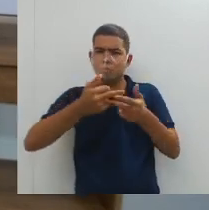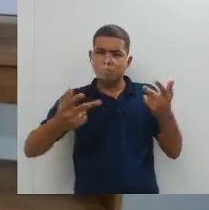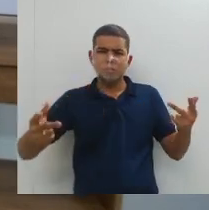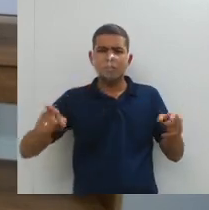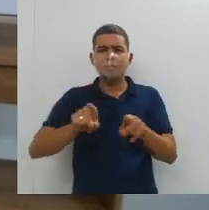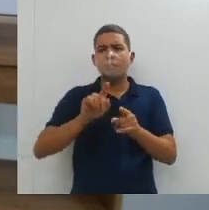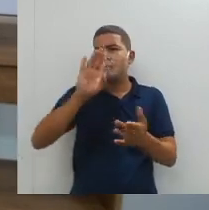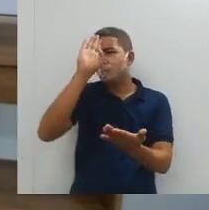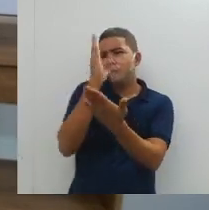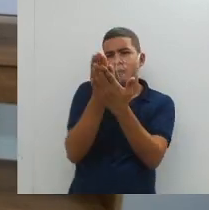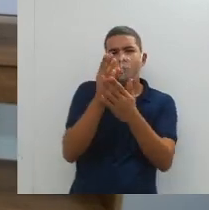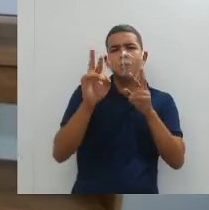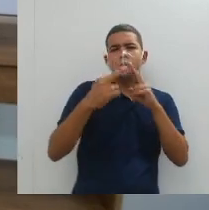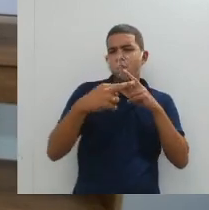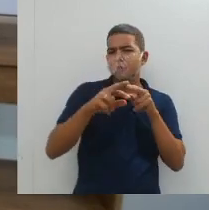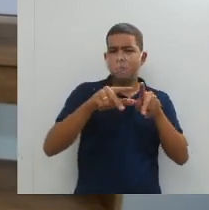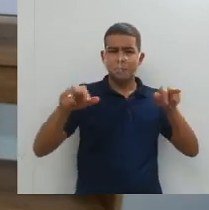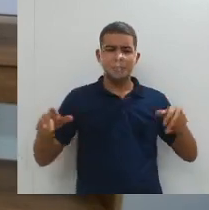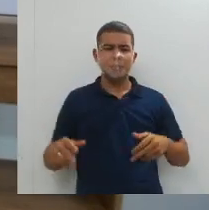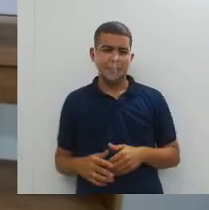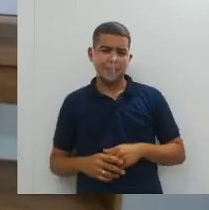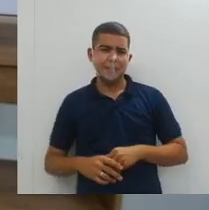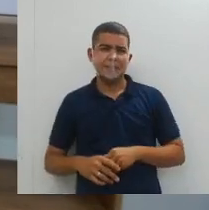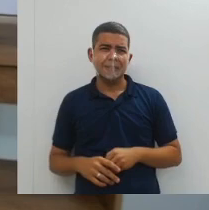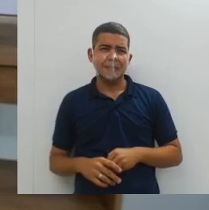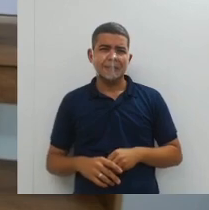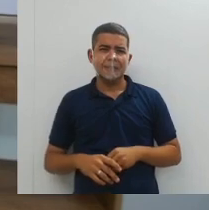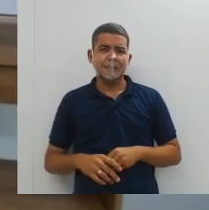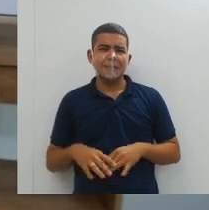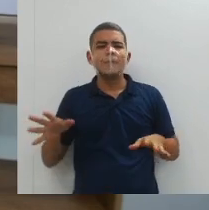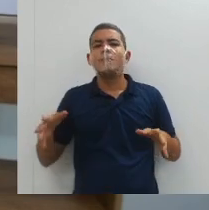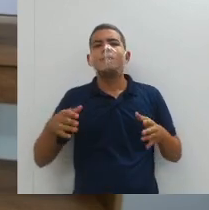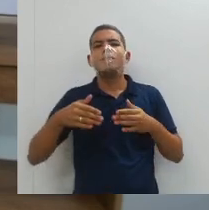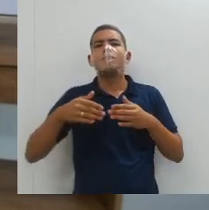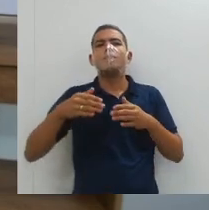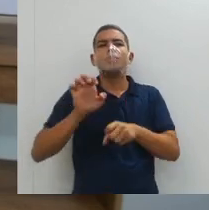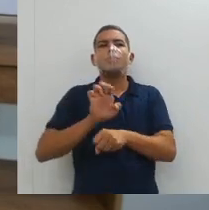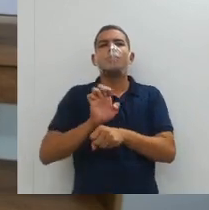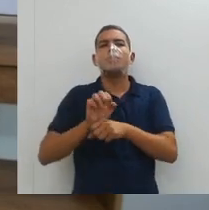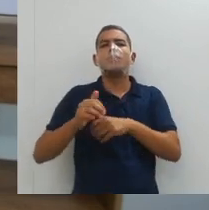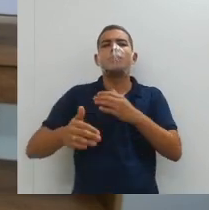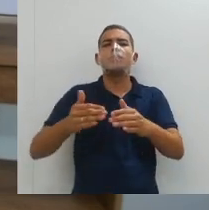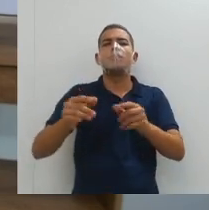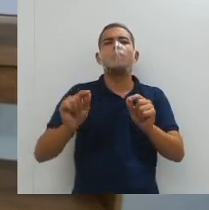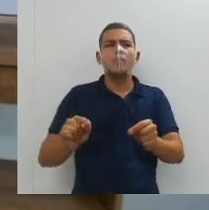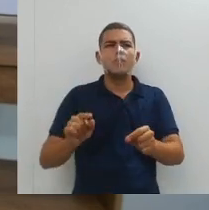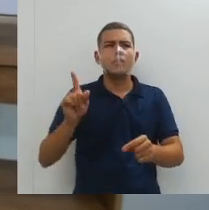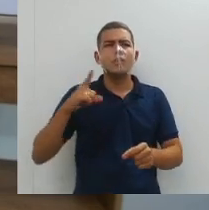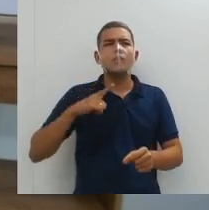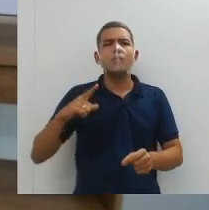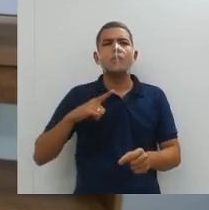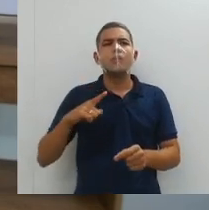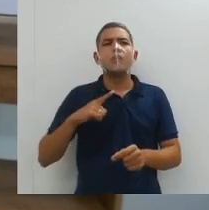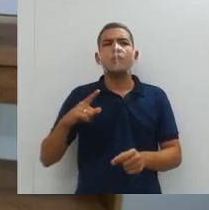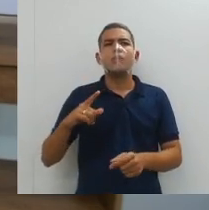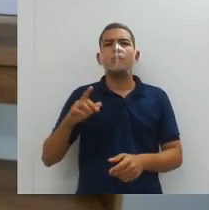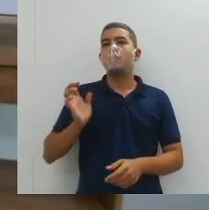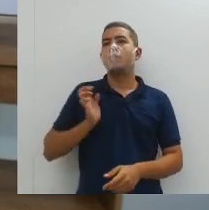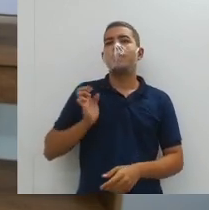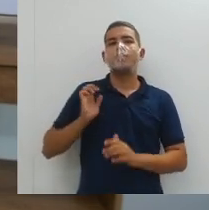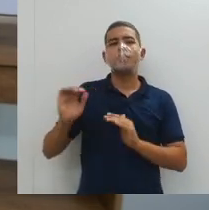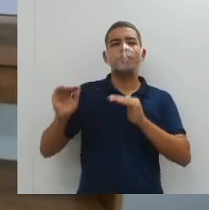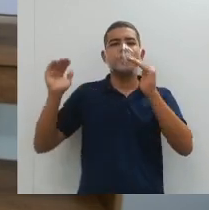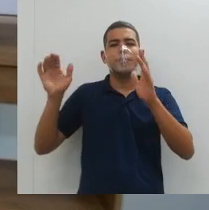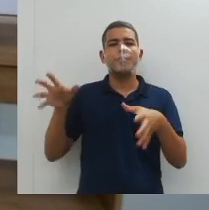vezes, infelizmente, ao longo da história, o que é que o Estado tem feito? Se colocado do lado dos